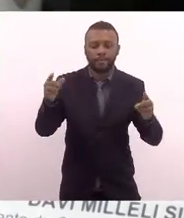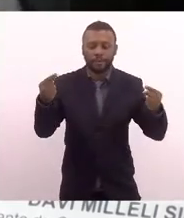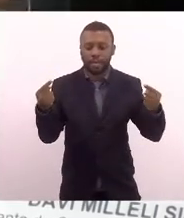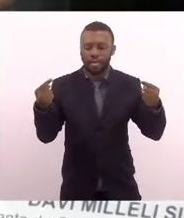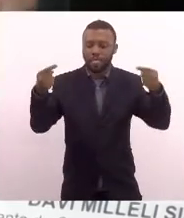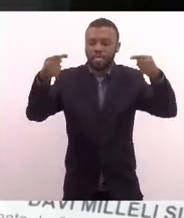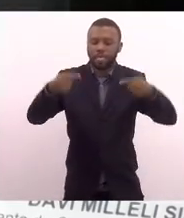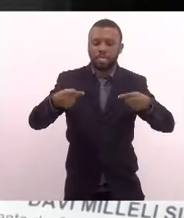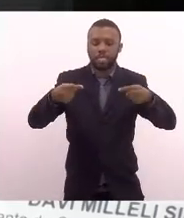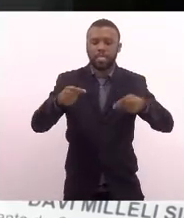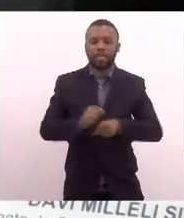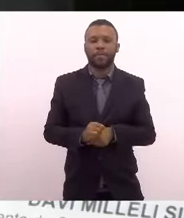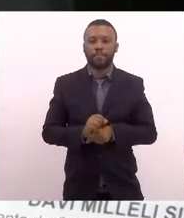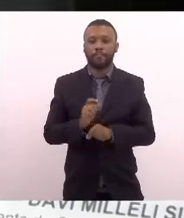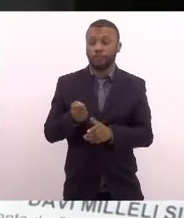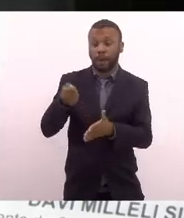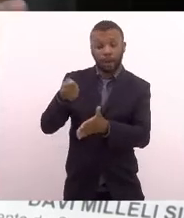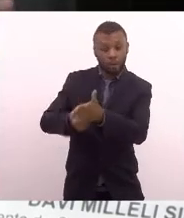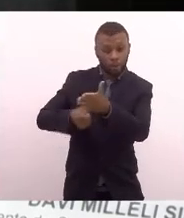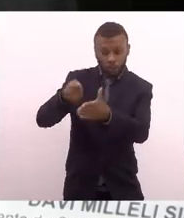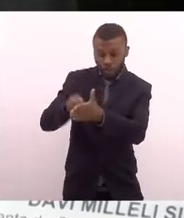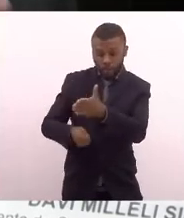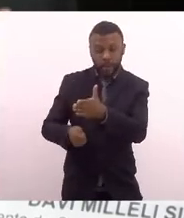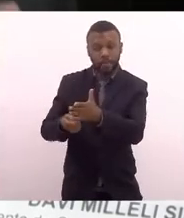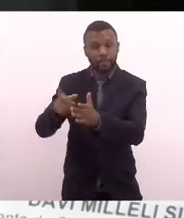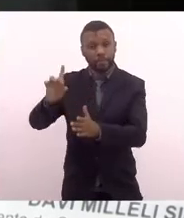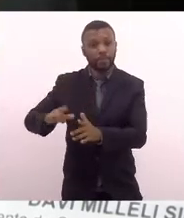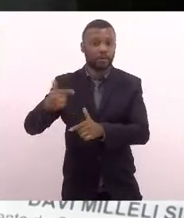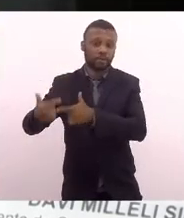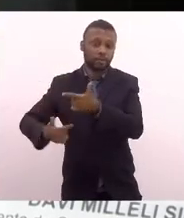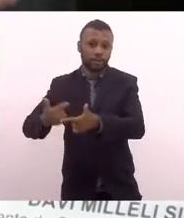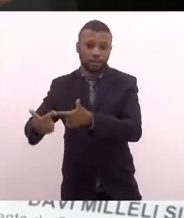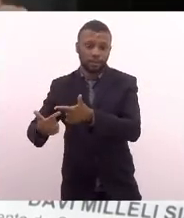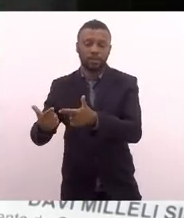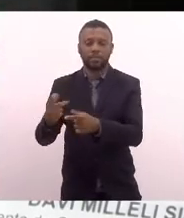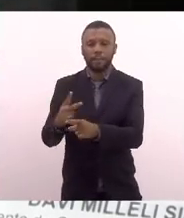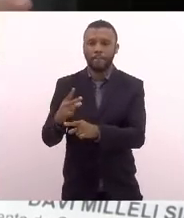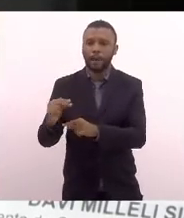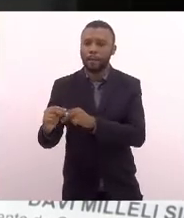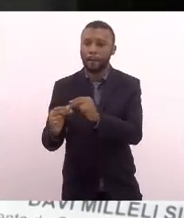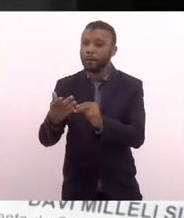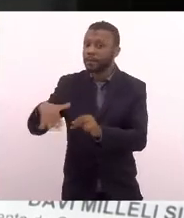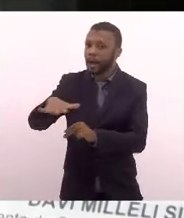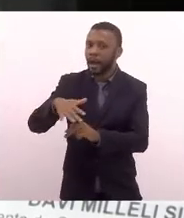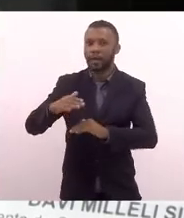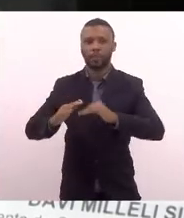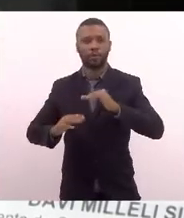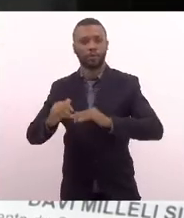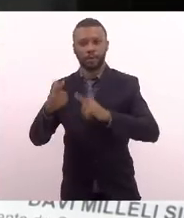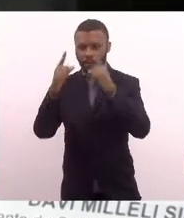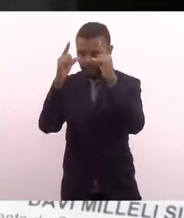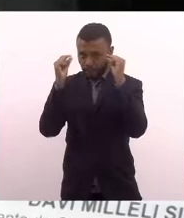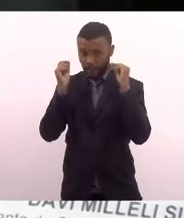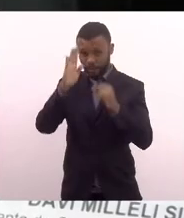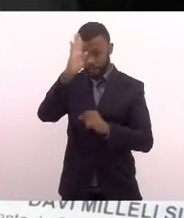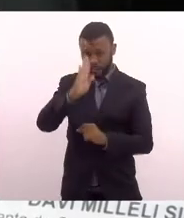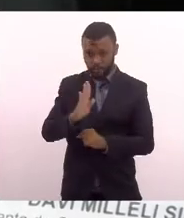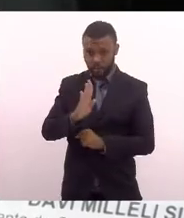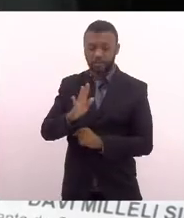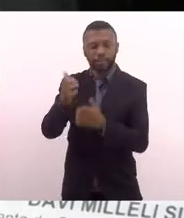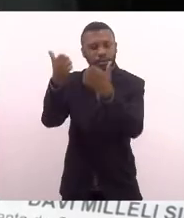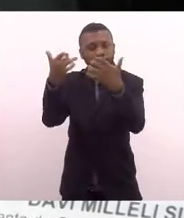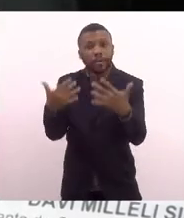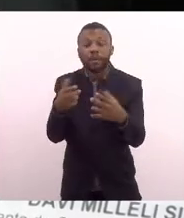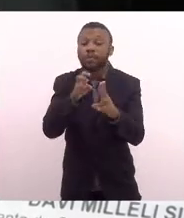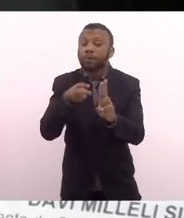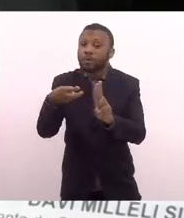antagonismo entre o que é lutar pelos direitos trabalhistas e os direitos e conquistas da enfermagem brasileira, que, diga-se de passagem, o Sistema